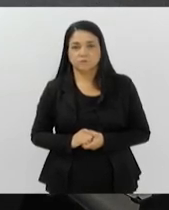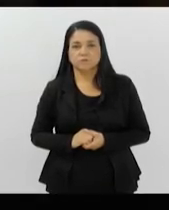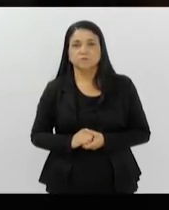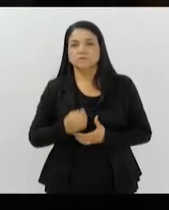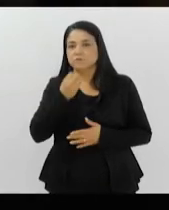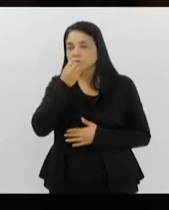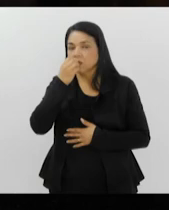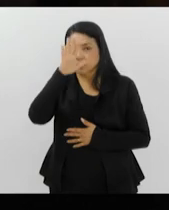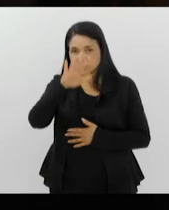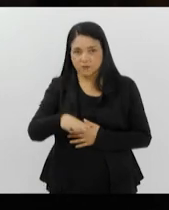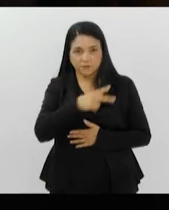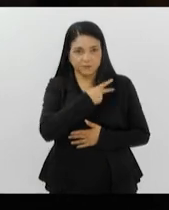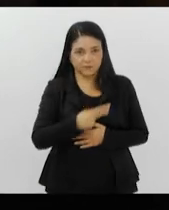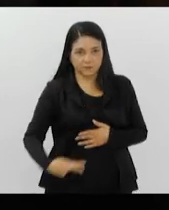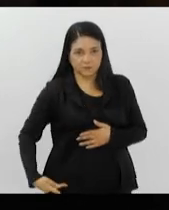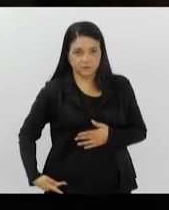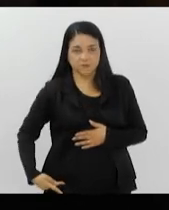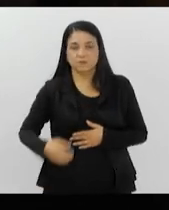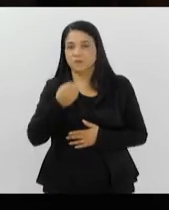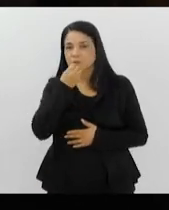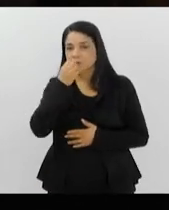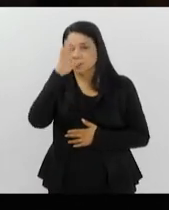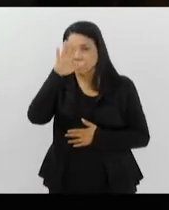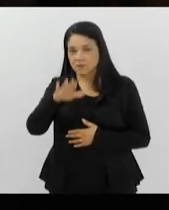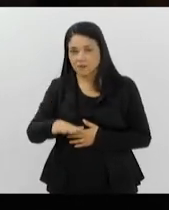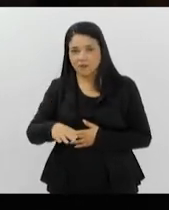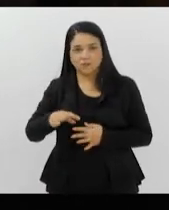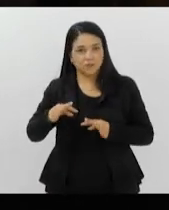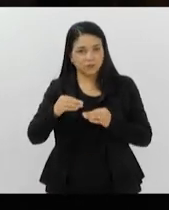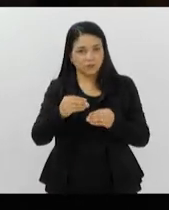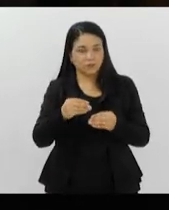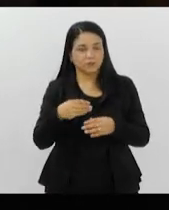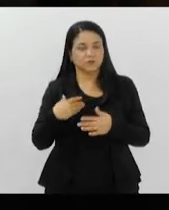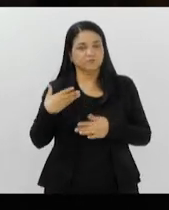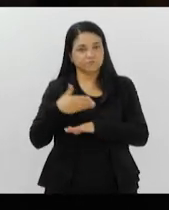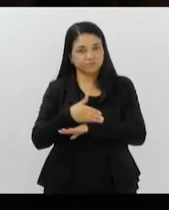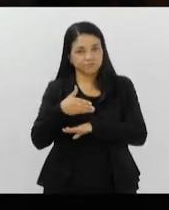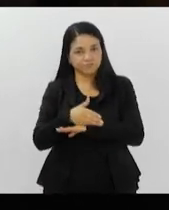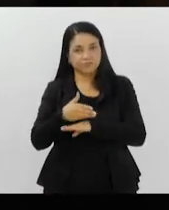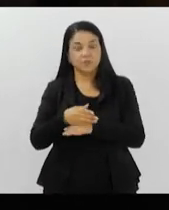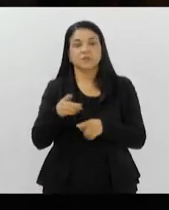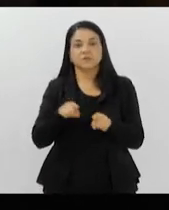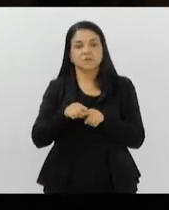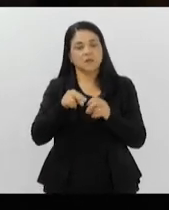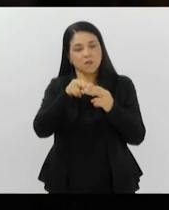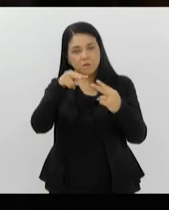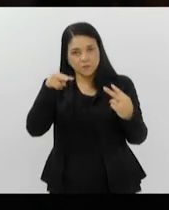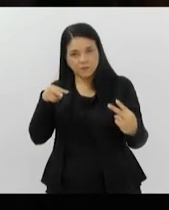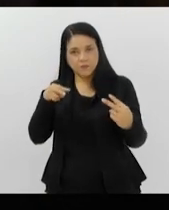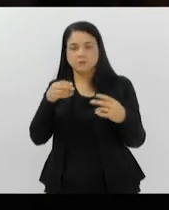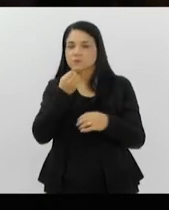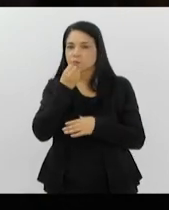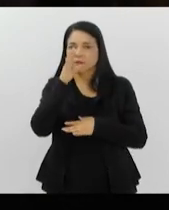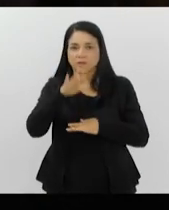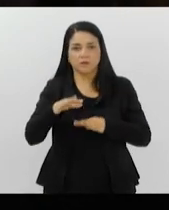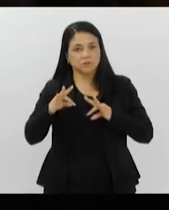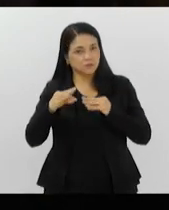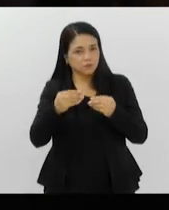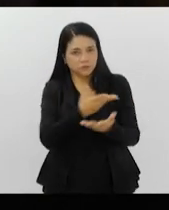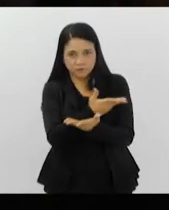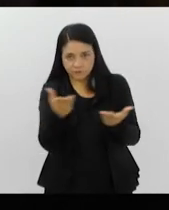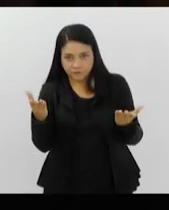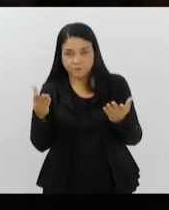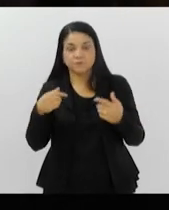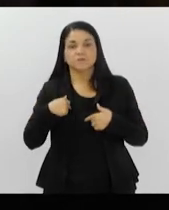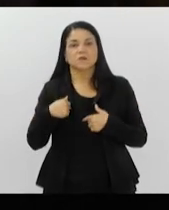Boa tarde, presidente. Boa tarde aos presentes. Boa tarde aos que nos ouvem remotamente. Boa tarde a todos. Eu queria